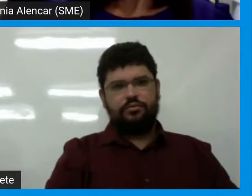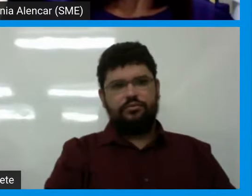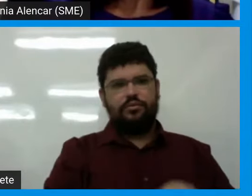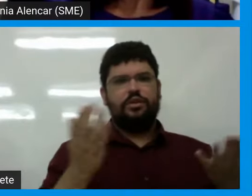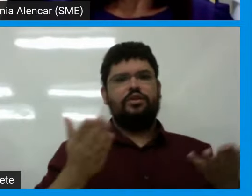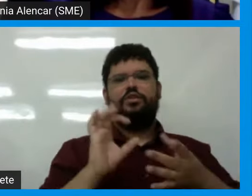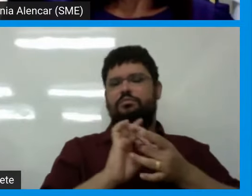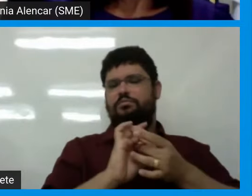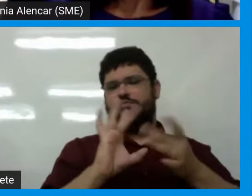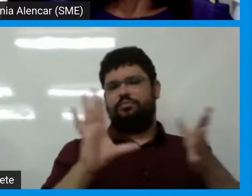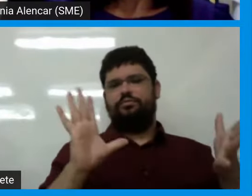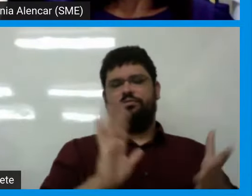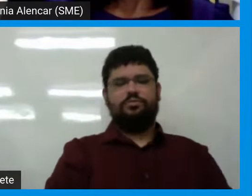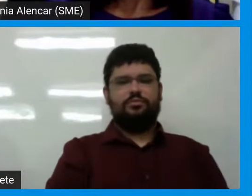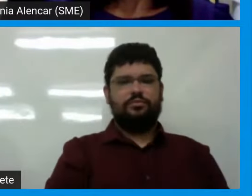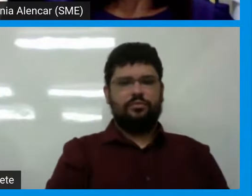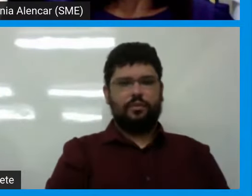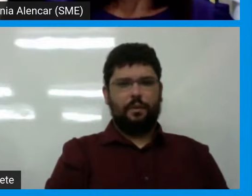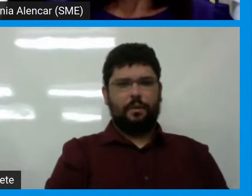seu, professor.